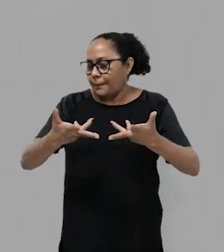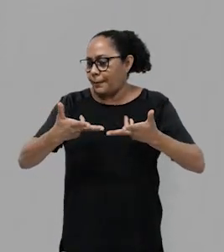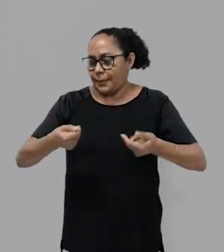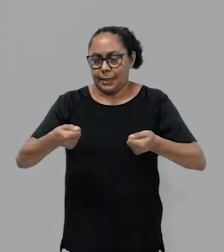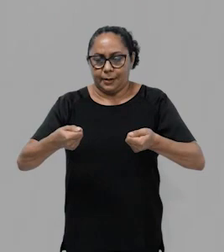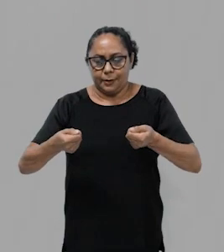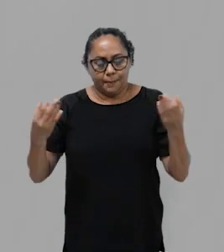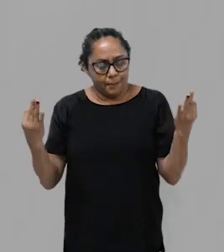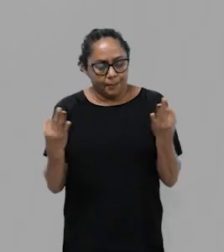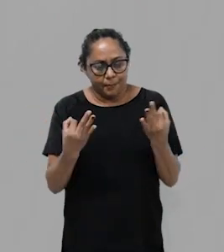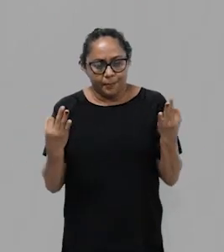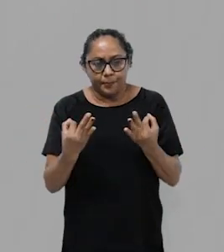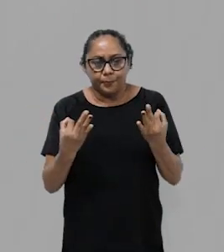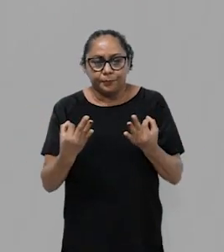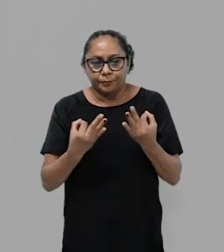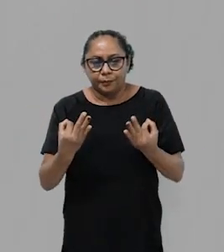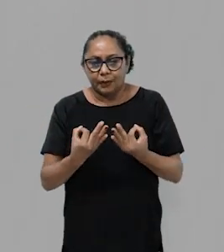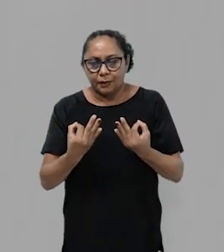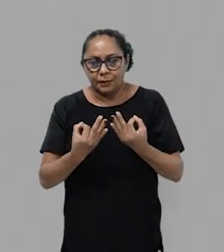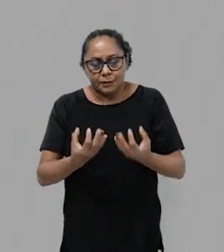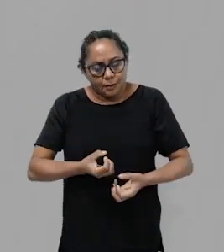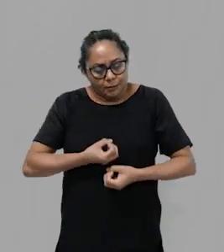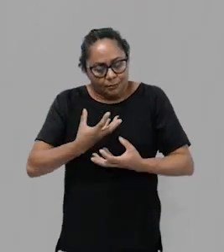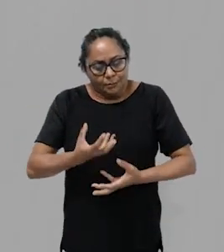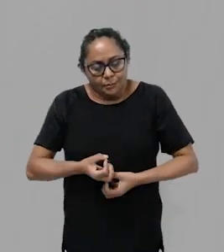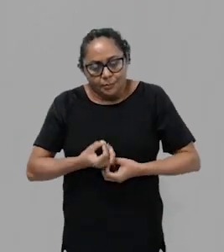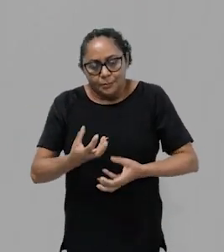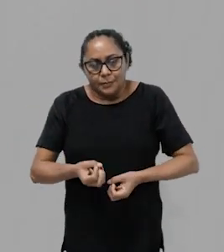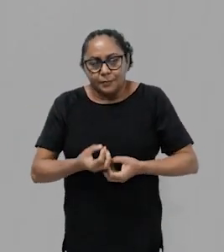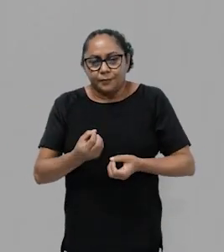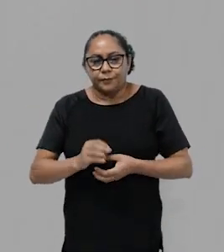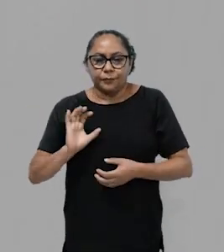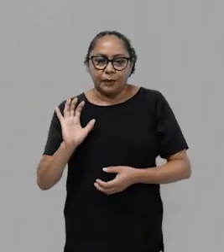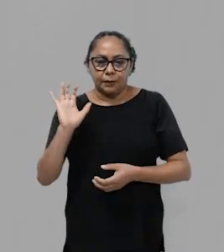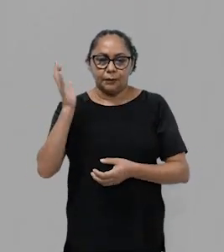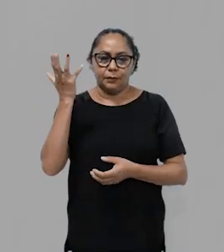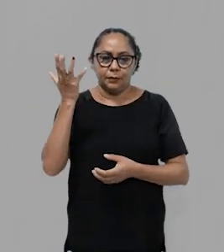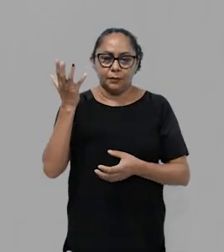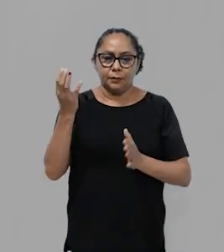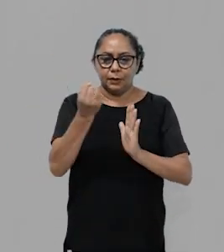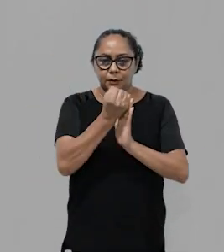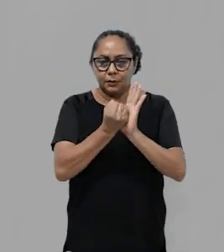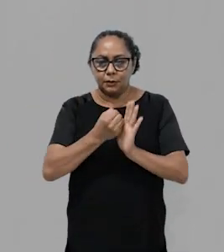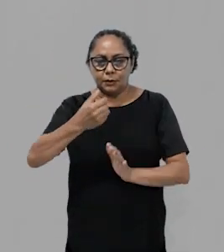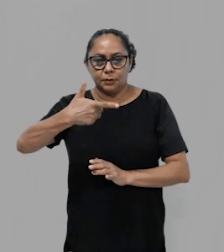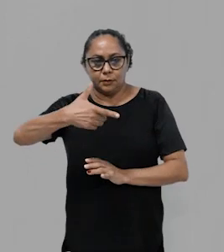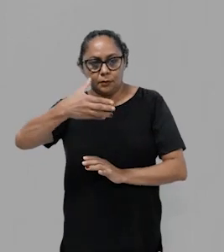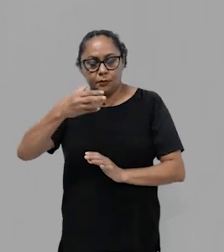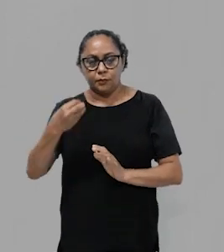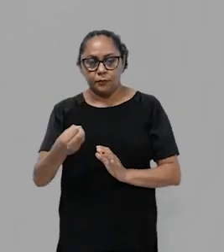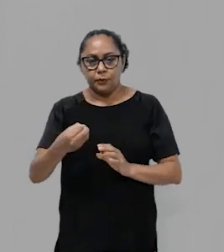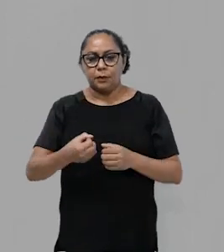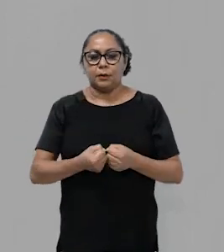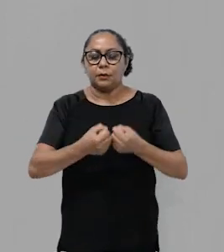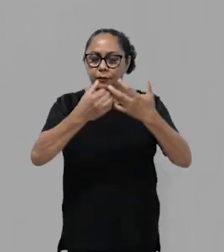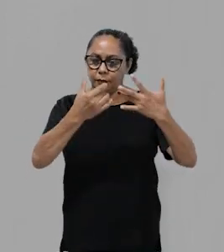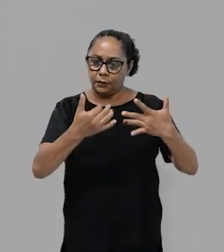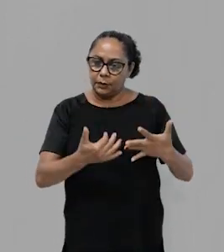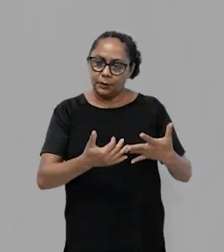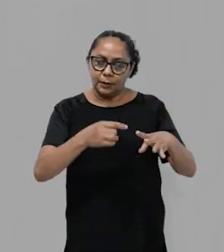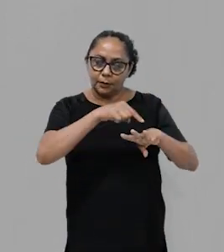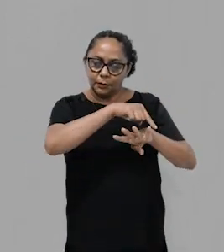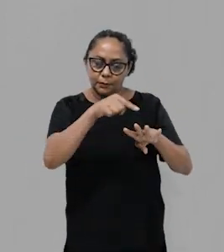que servem de inspiração para o que vai acontecer no século XX. Né? Eu vou citar o nome dos 4 para a gente poder revisar cada um